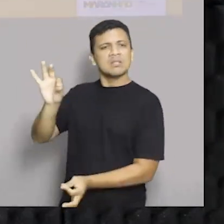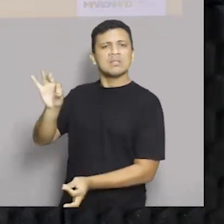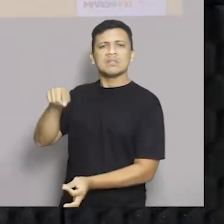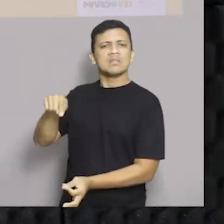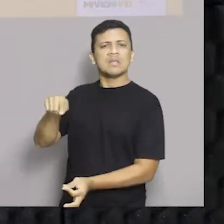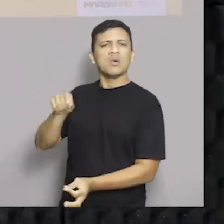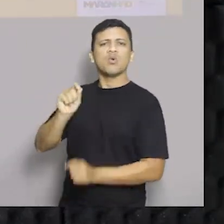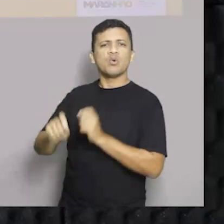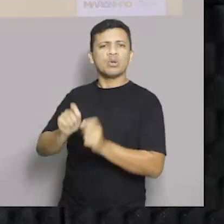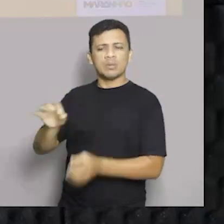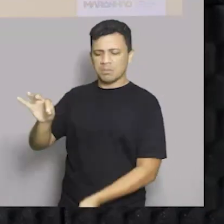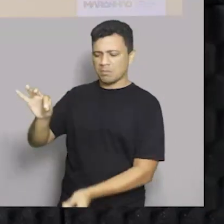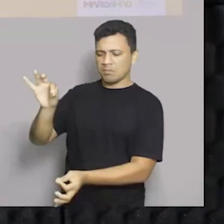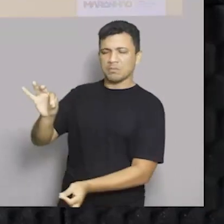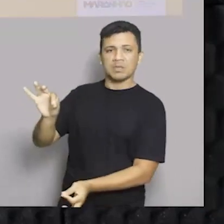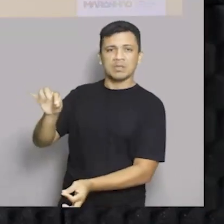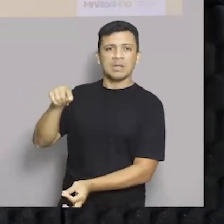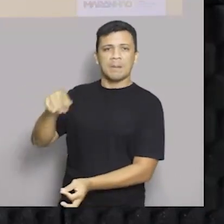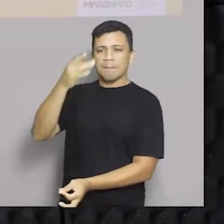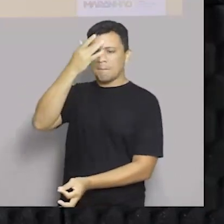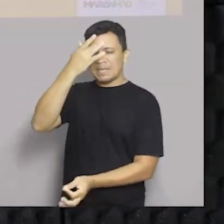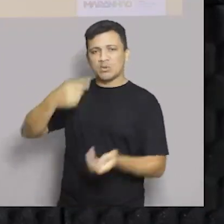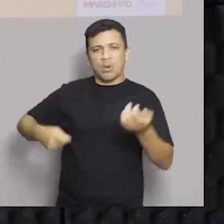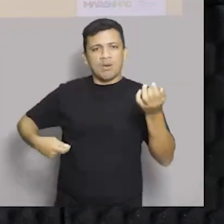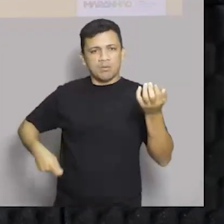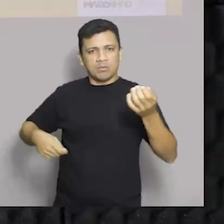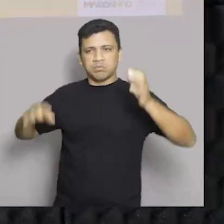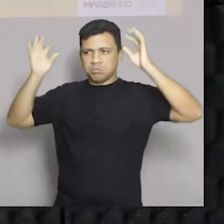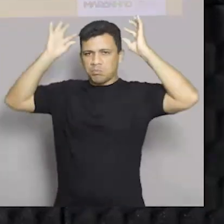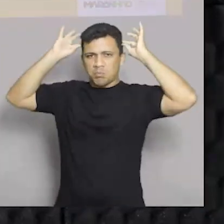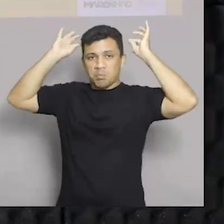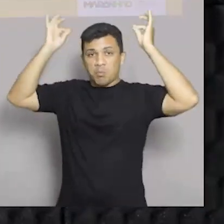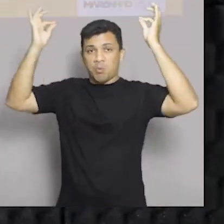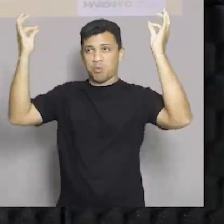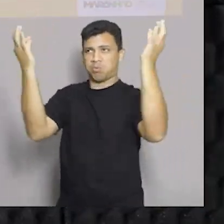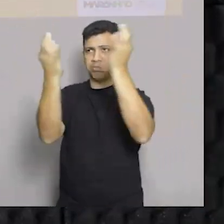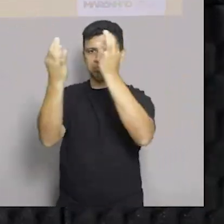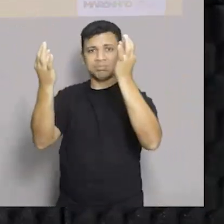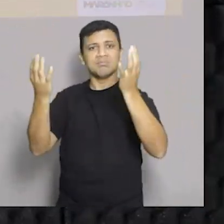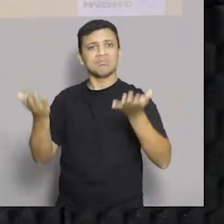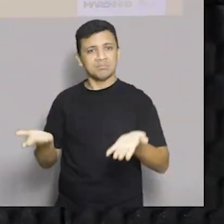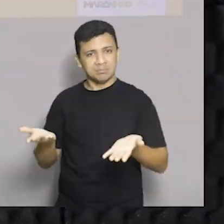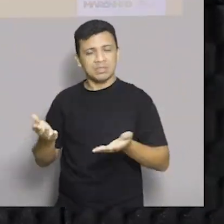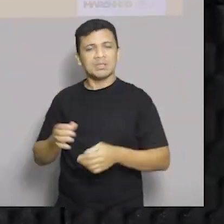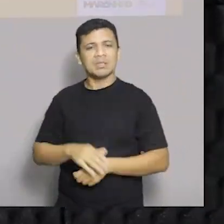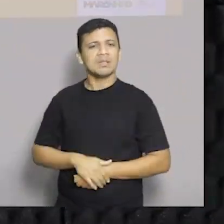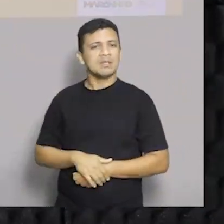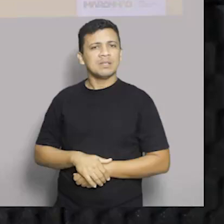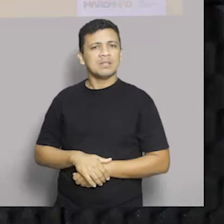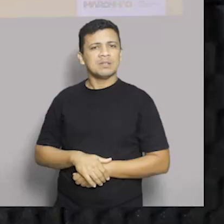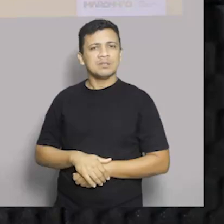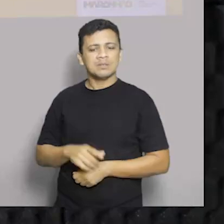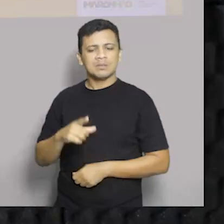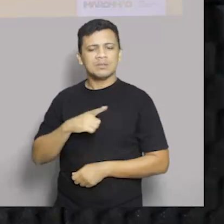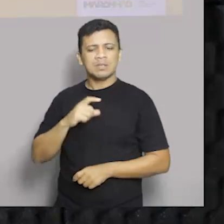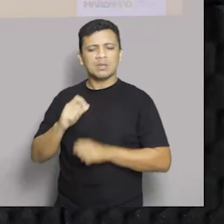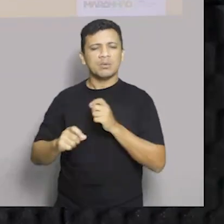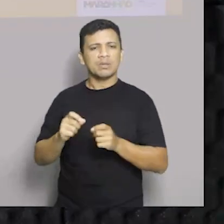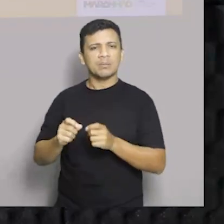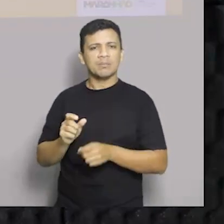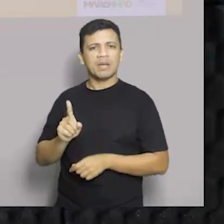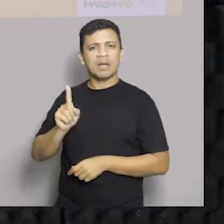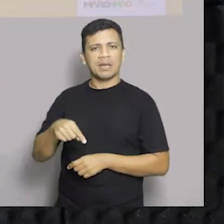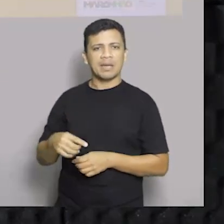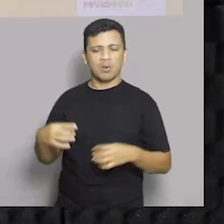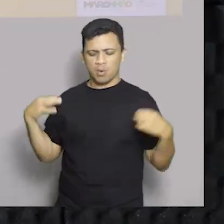dele? Pessoas com o violão na mão, com o sombreiro, que é aquele grande chapéu, e um poncho, que